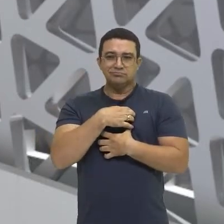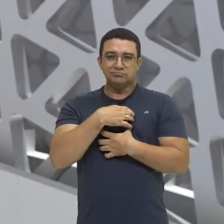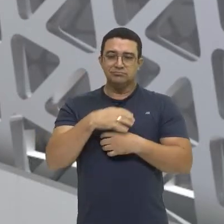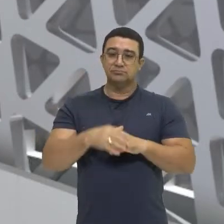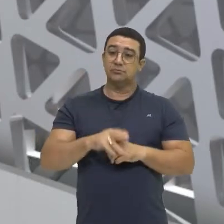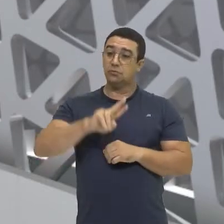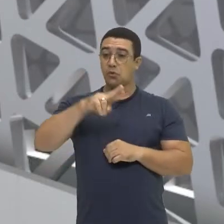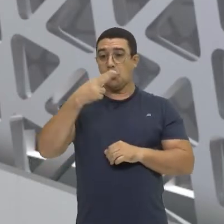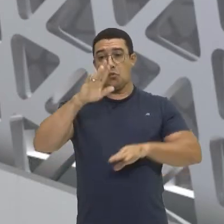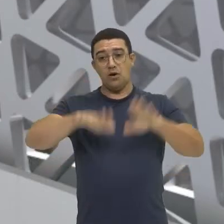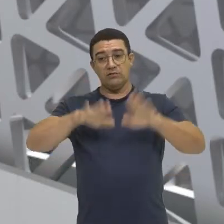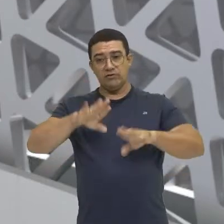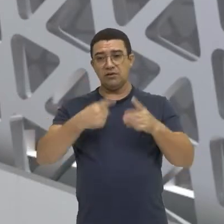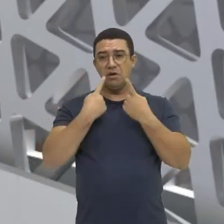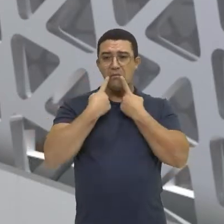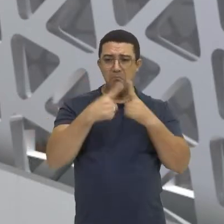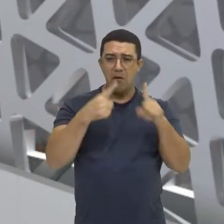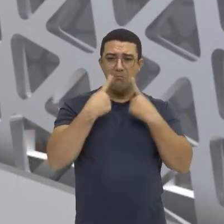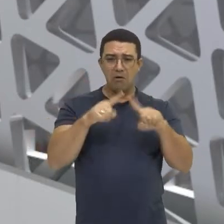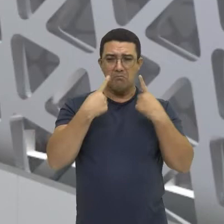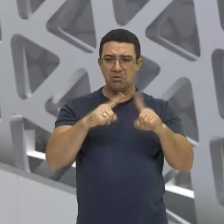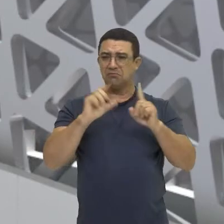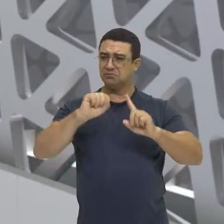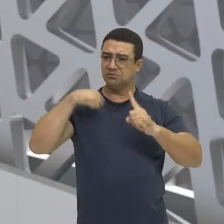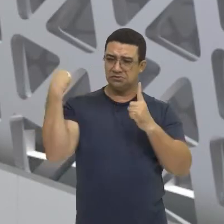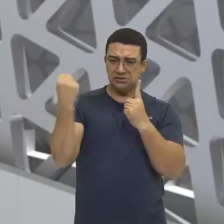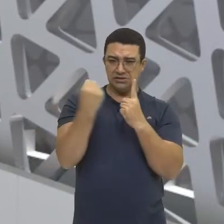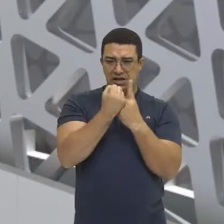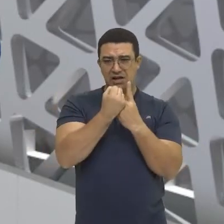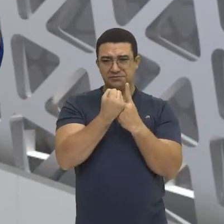ser usado para criticar uma determinada sociedade,